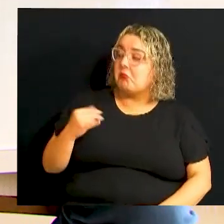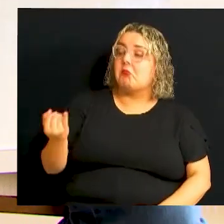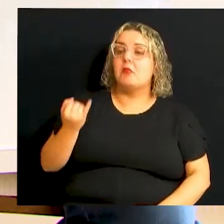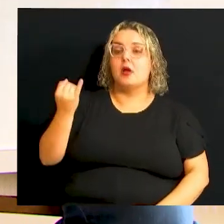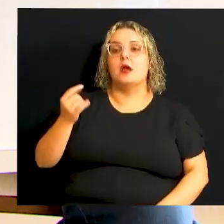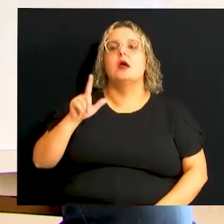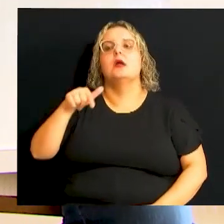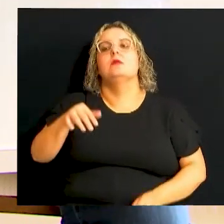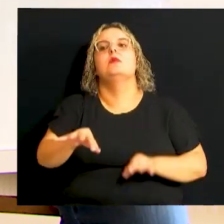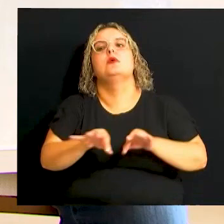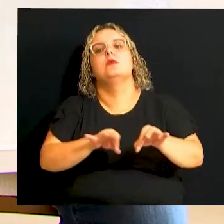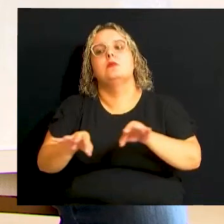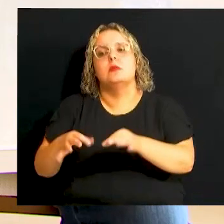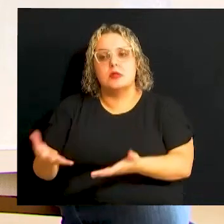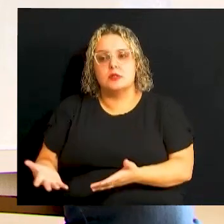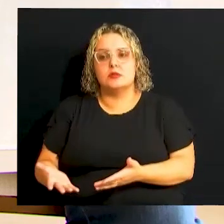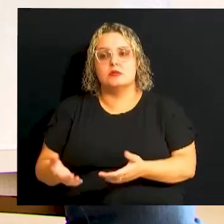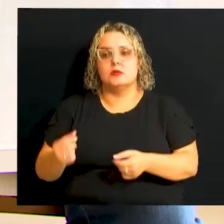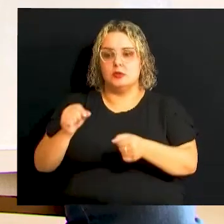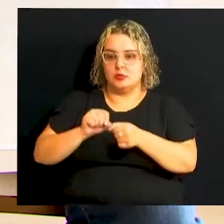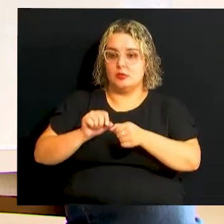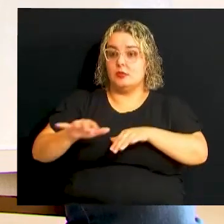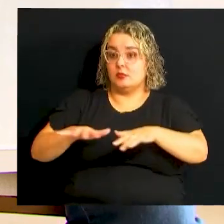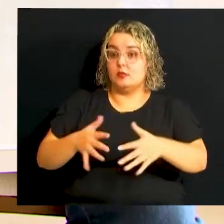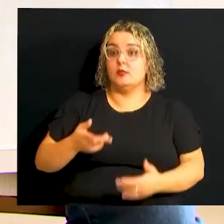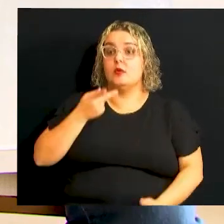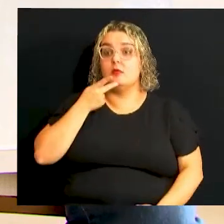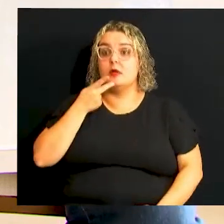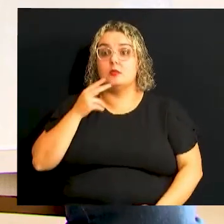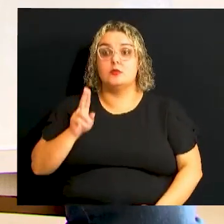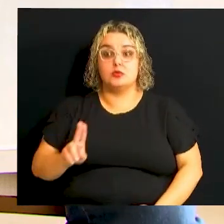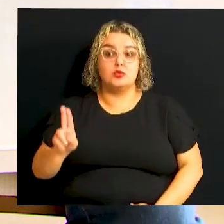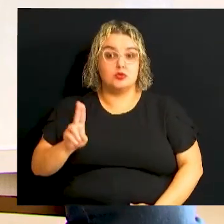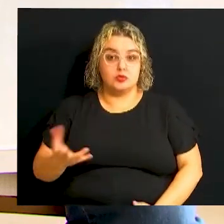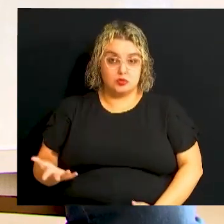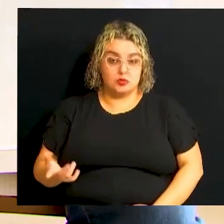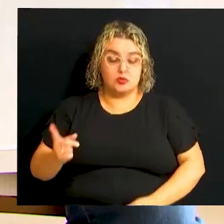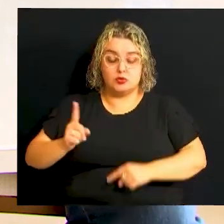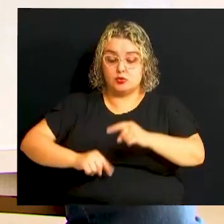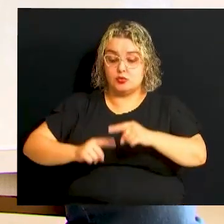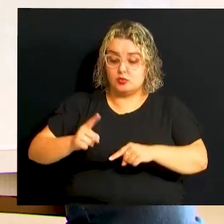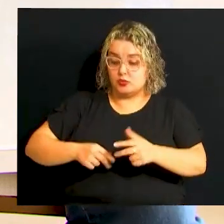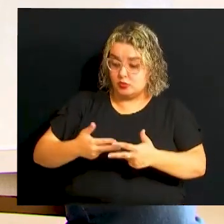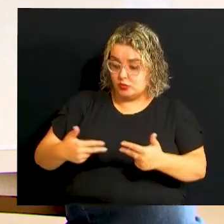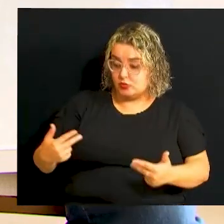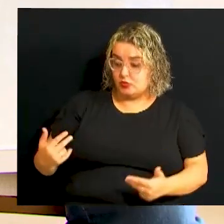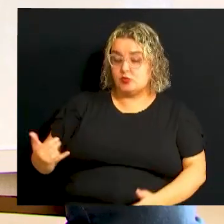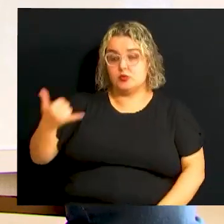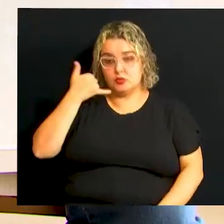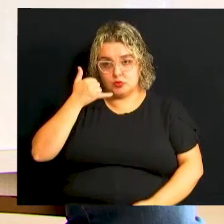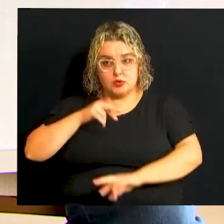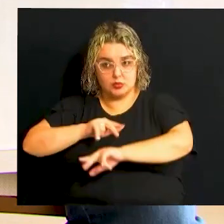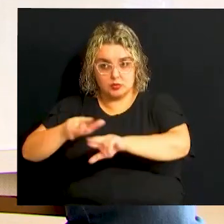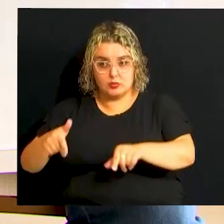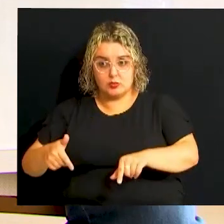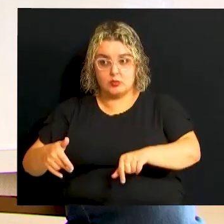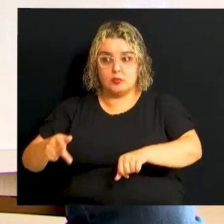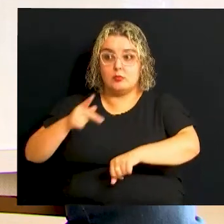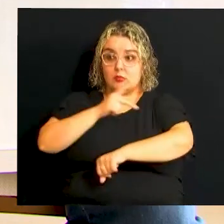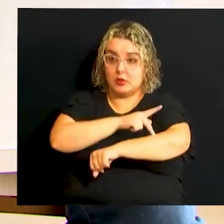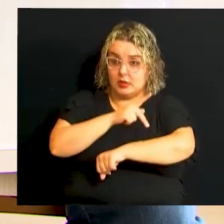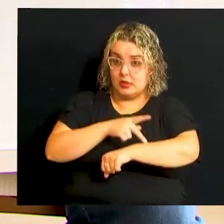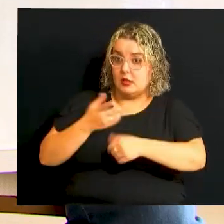daí o planejamento do movimento que será realizado. Estamos falando de um uso do eletrônico como uma